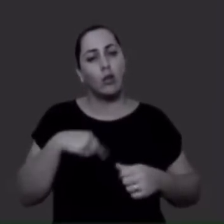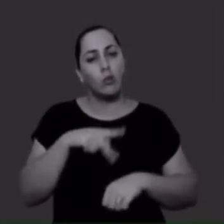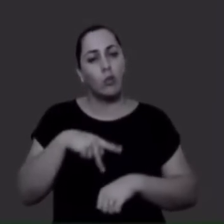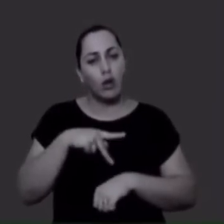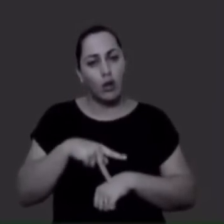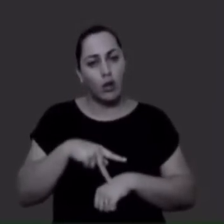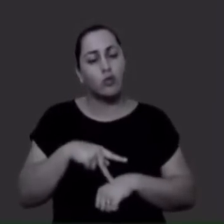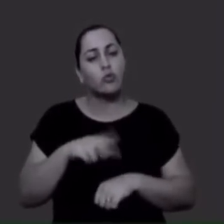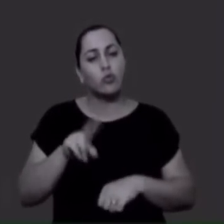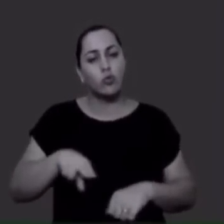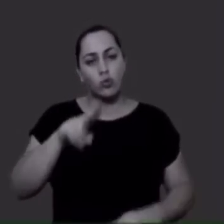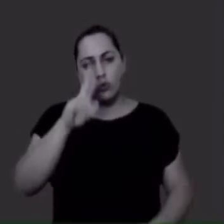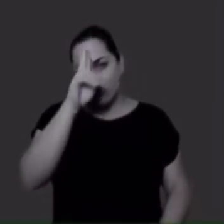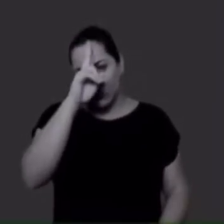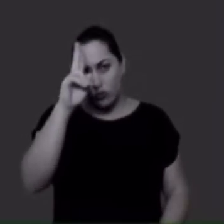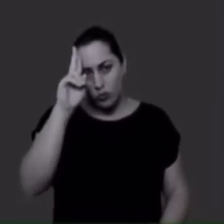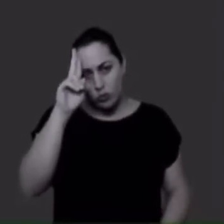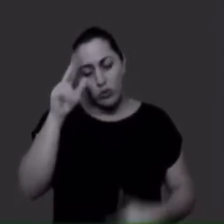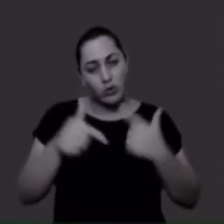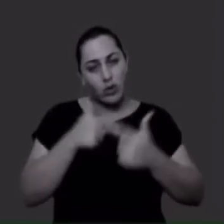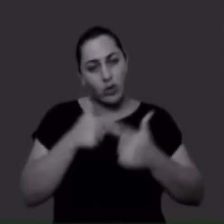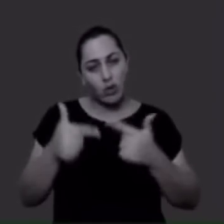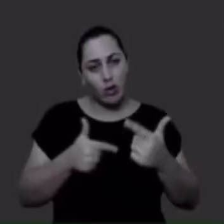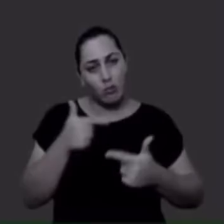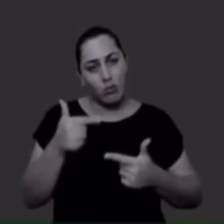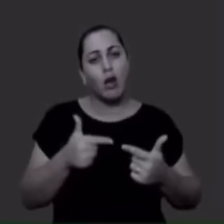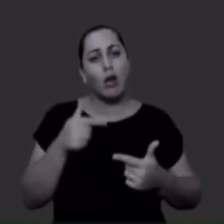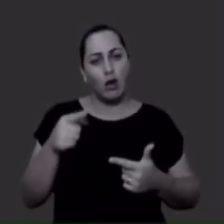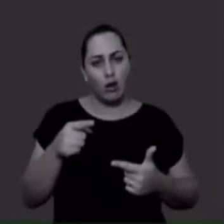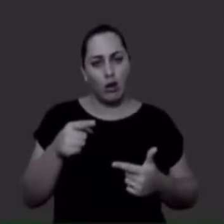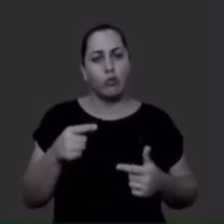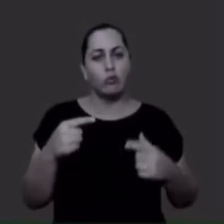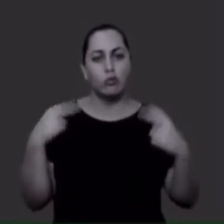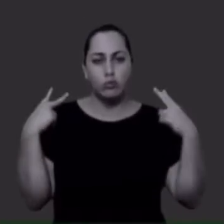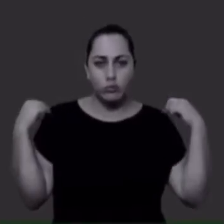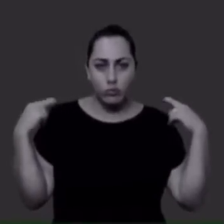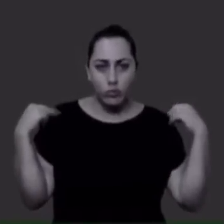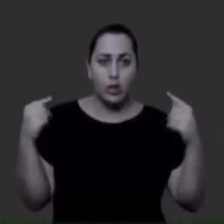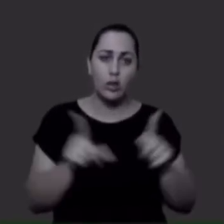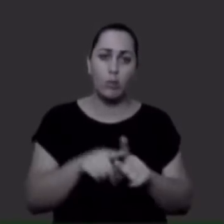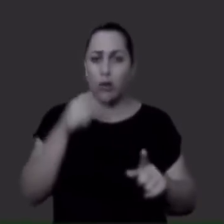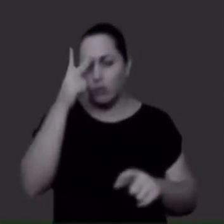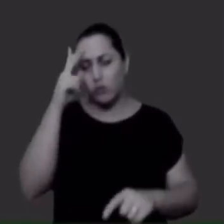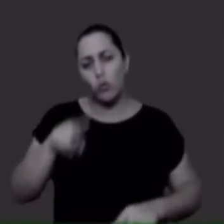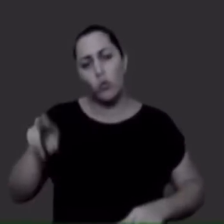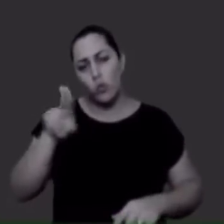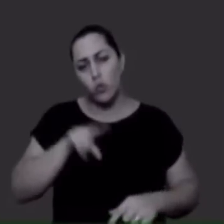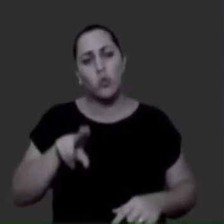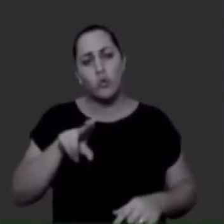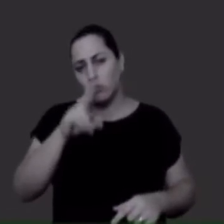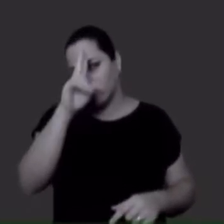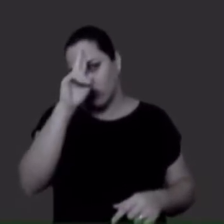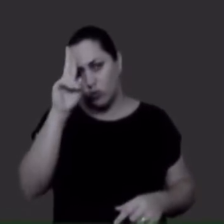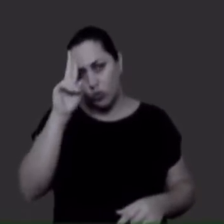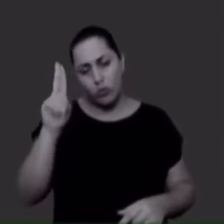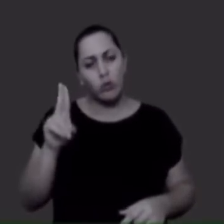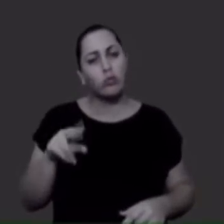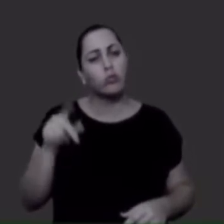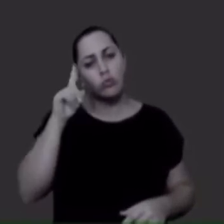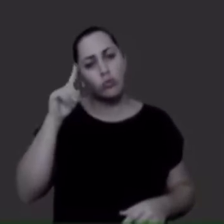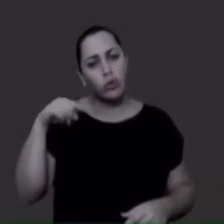transporte, e fora as pessoas que utilizam esse tipo de serviço privado na nossa